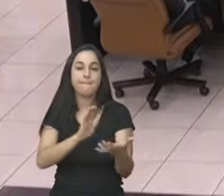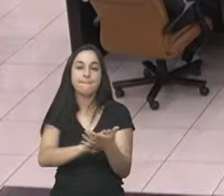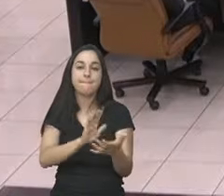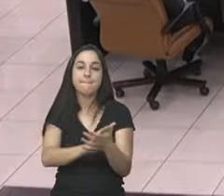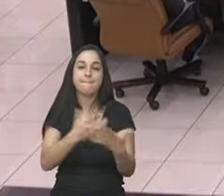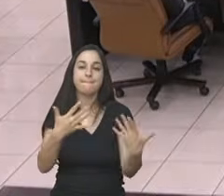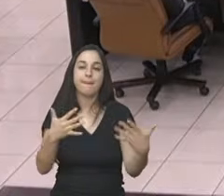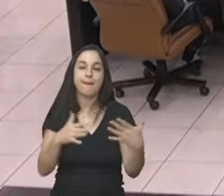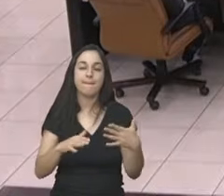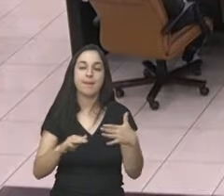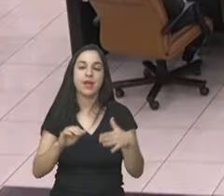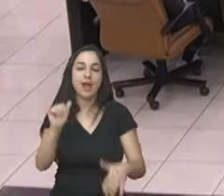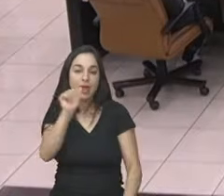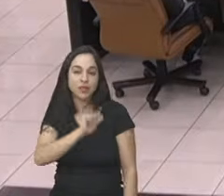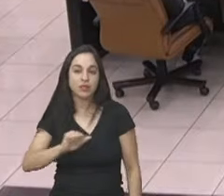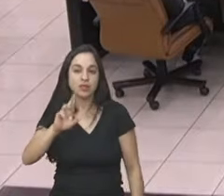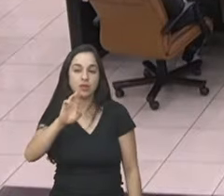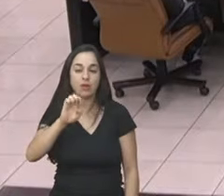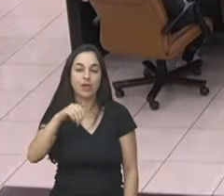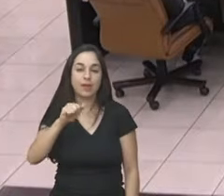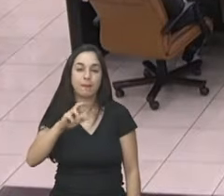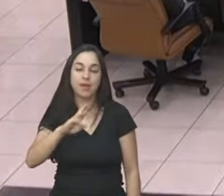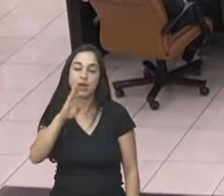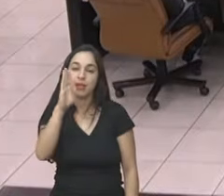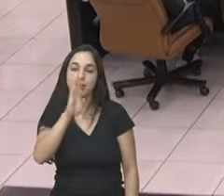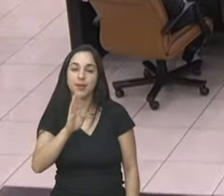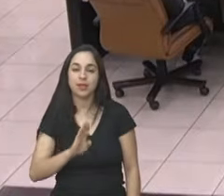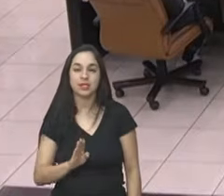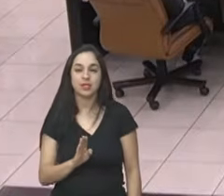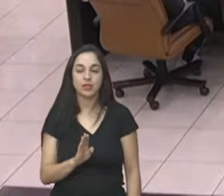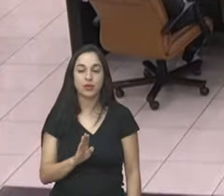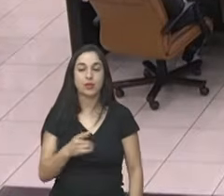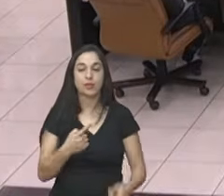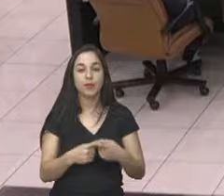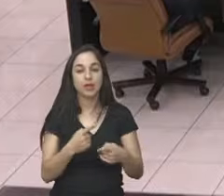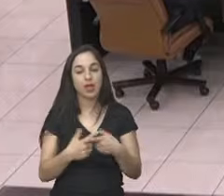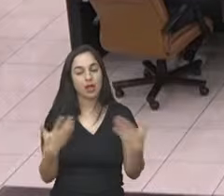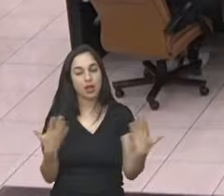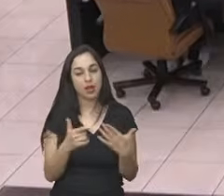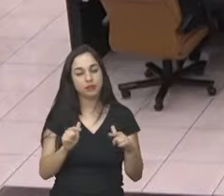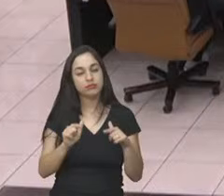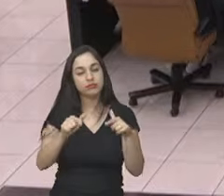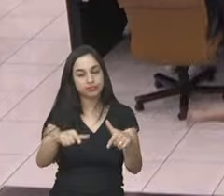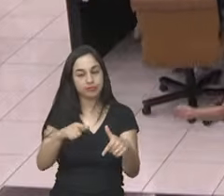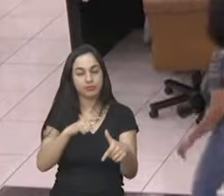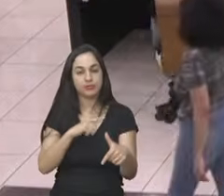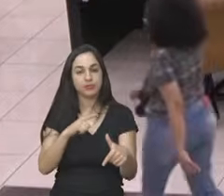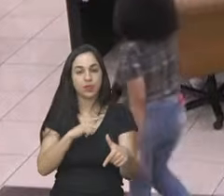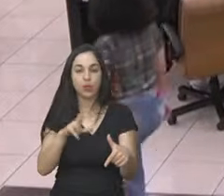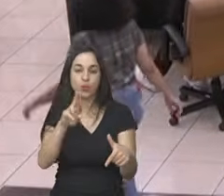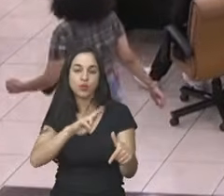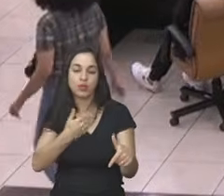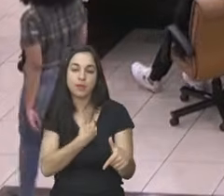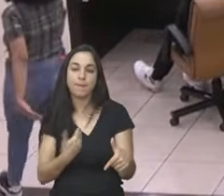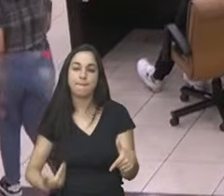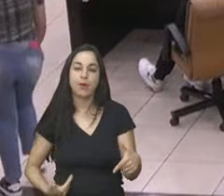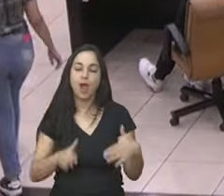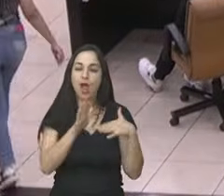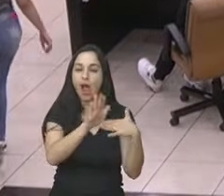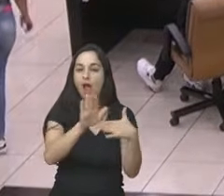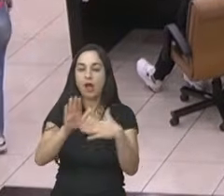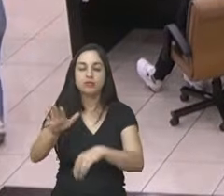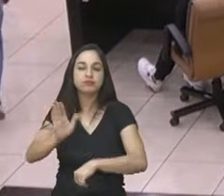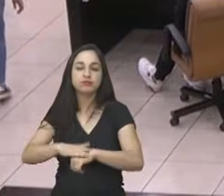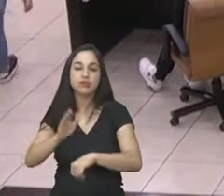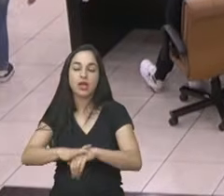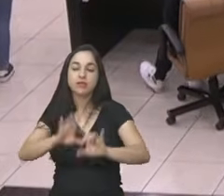à Associação Remar do Brasil por se tornar utilidade pública e que ajude muito, em